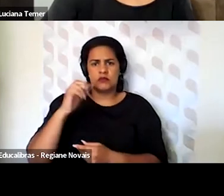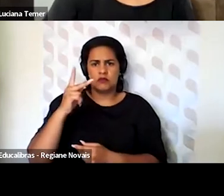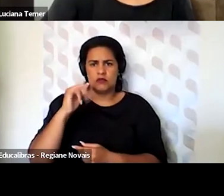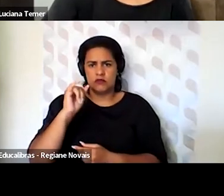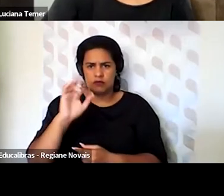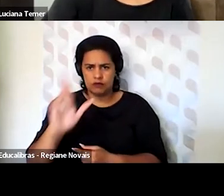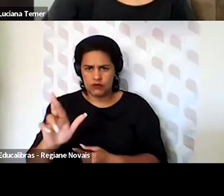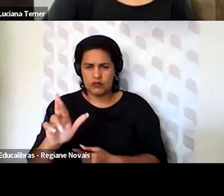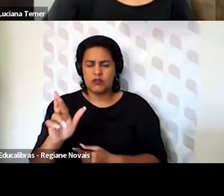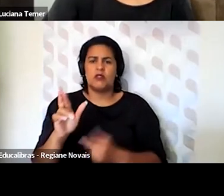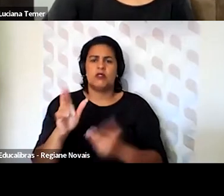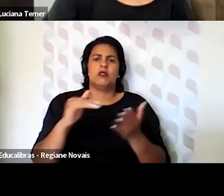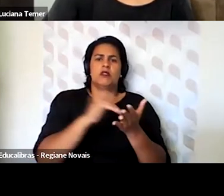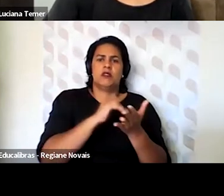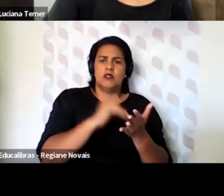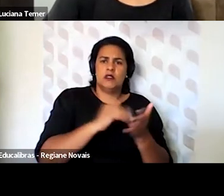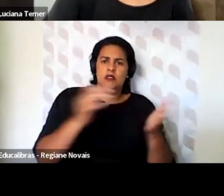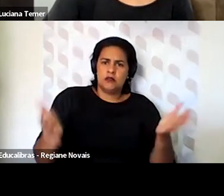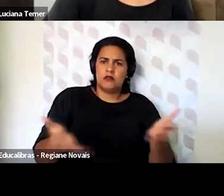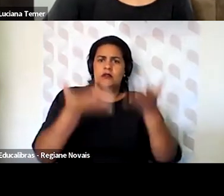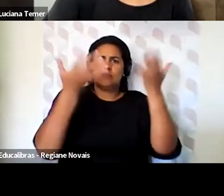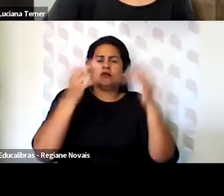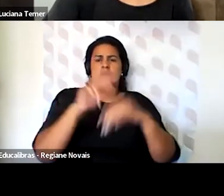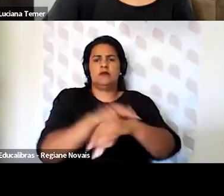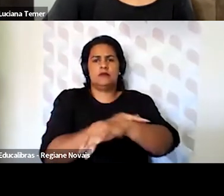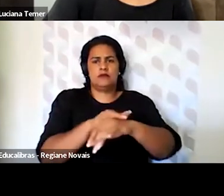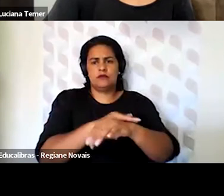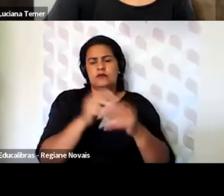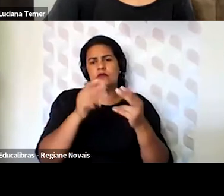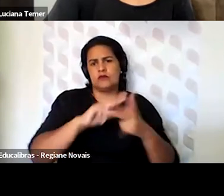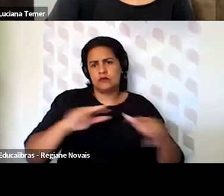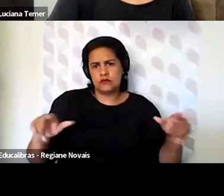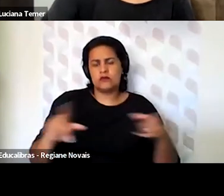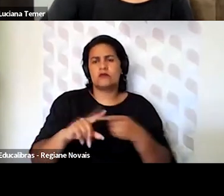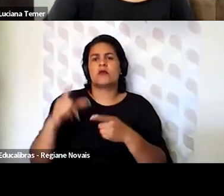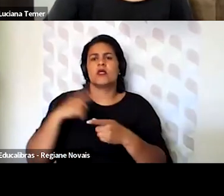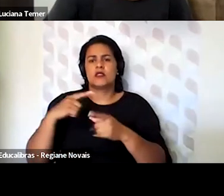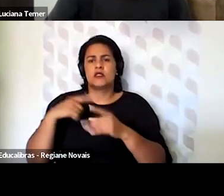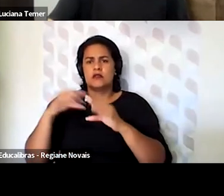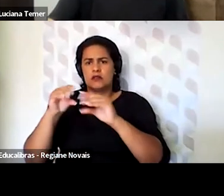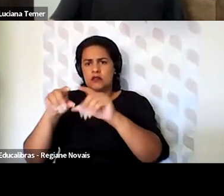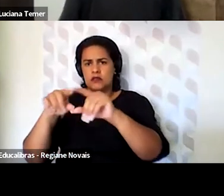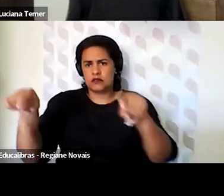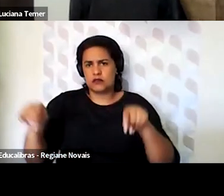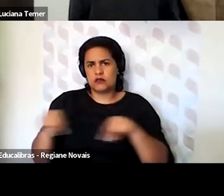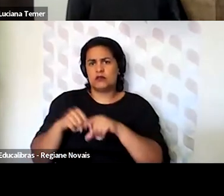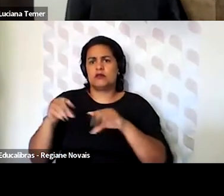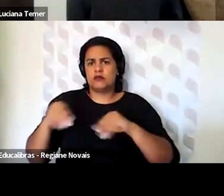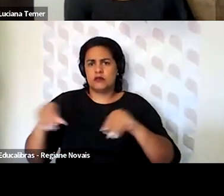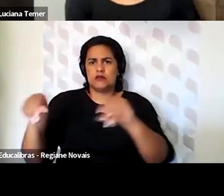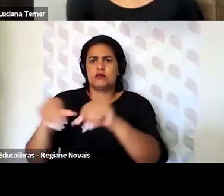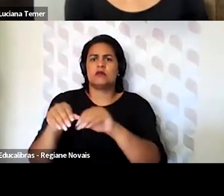Igualdade, da Promoção da Igualdade Racial, né? Houve demarcação de terras indígenas, ou seja, a gente já viveu um vento